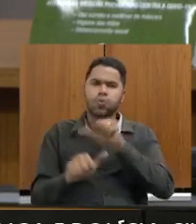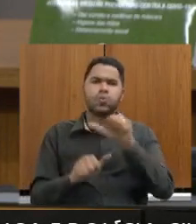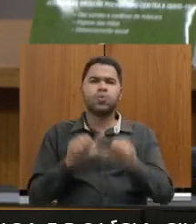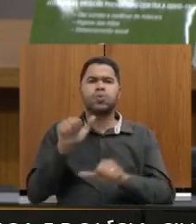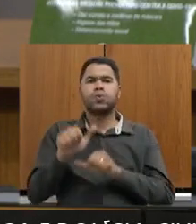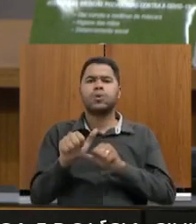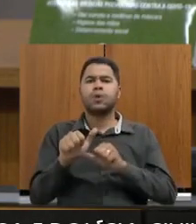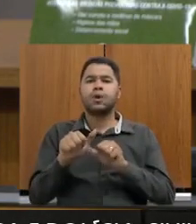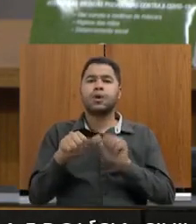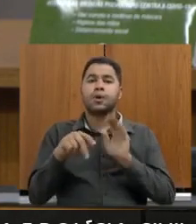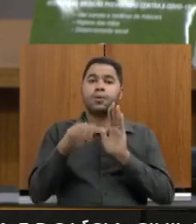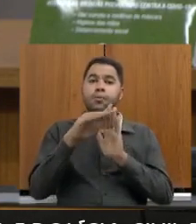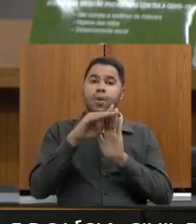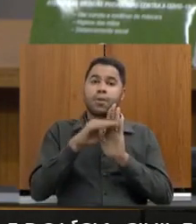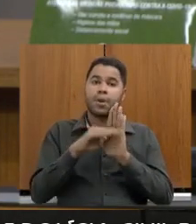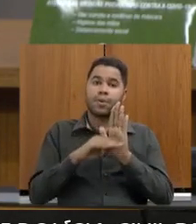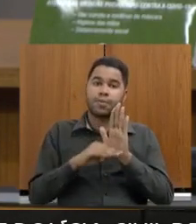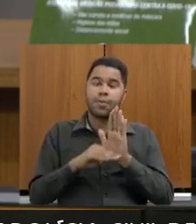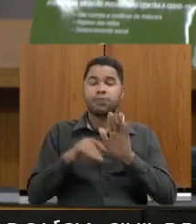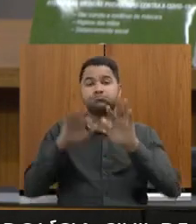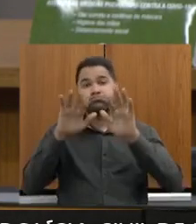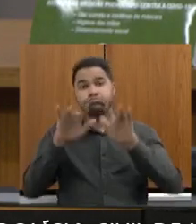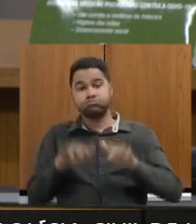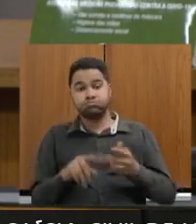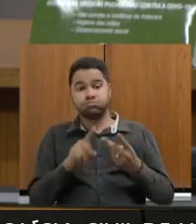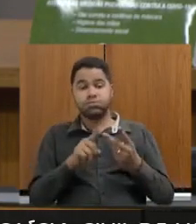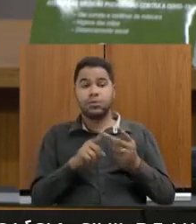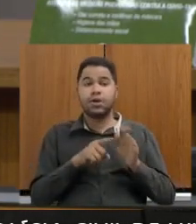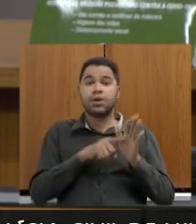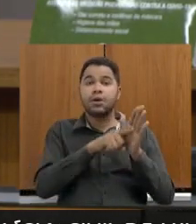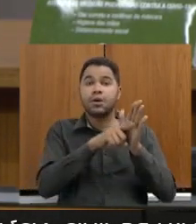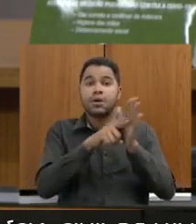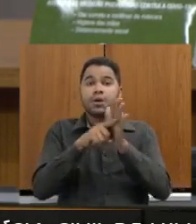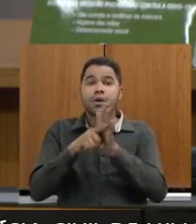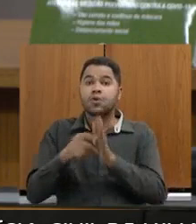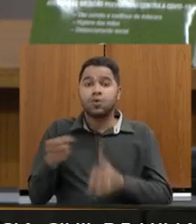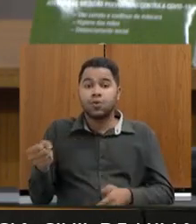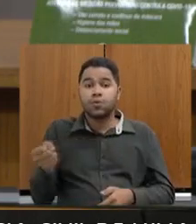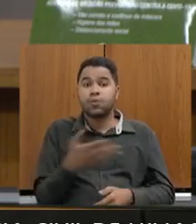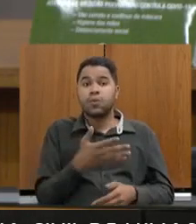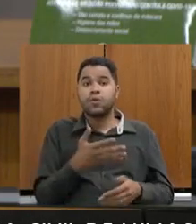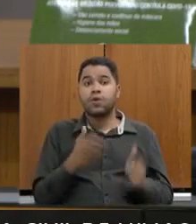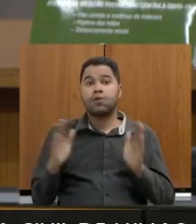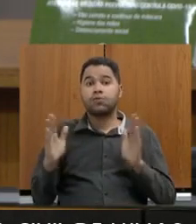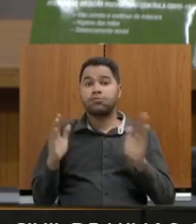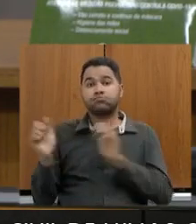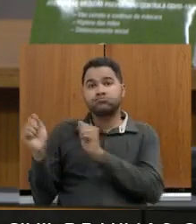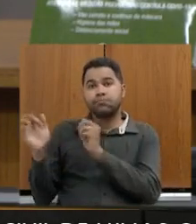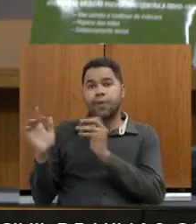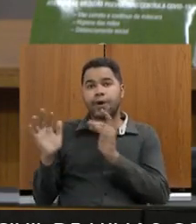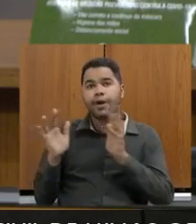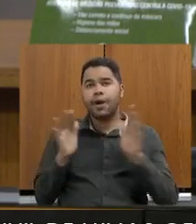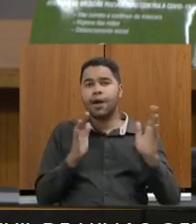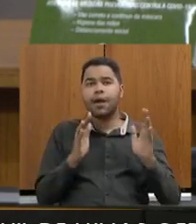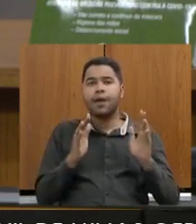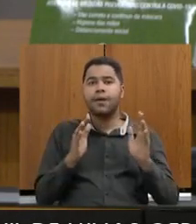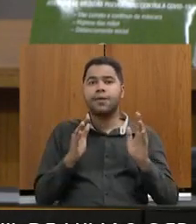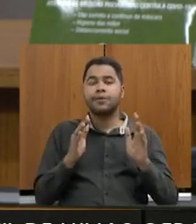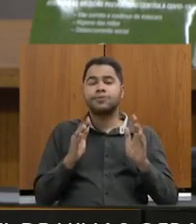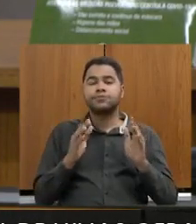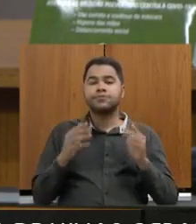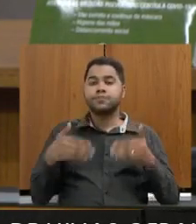dos cargos de escrivão e de investigadores em cargos de uma nova carreira inclusive no